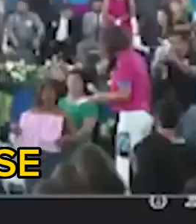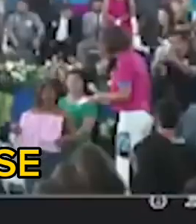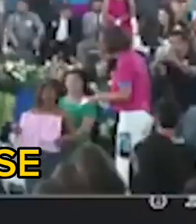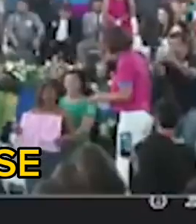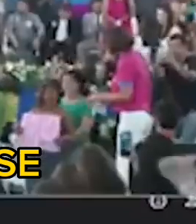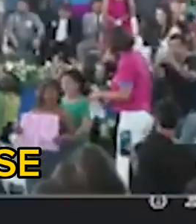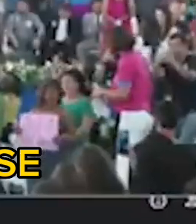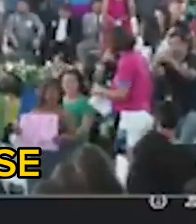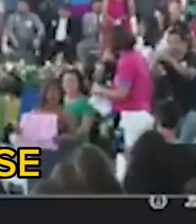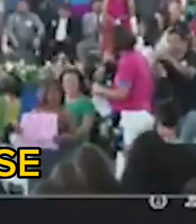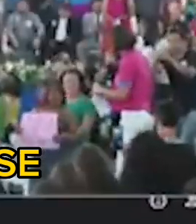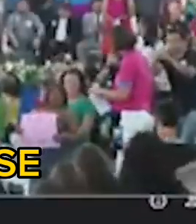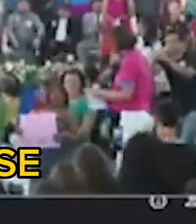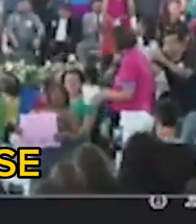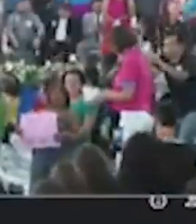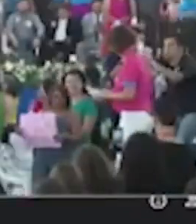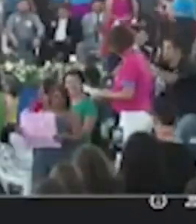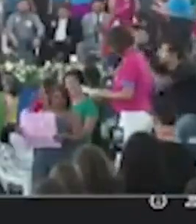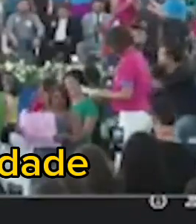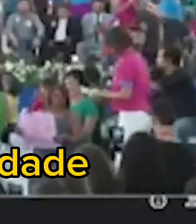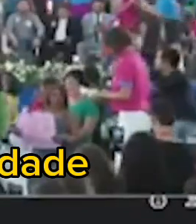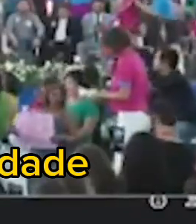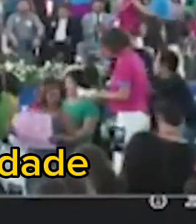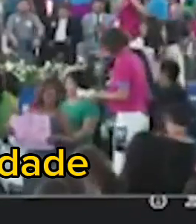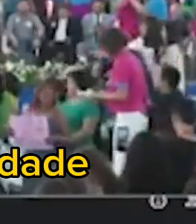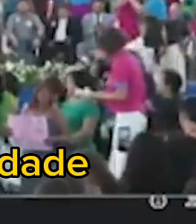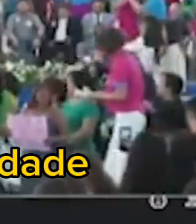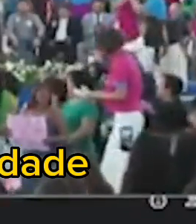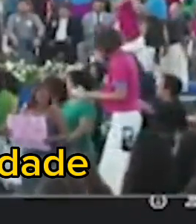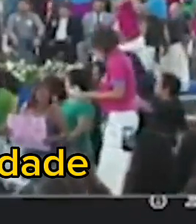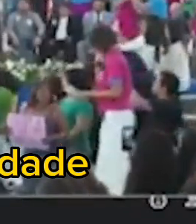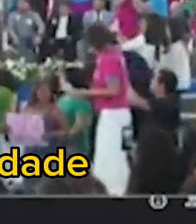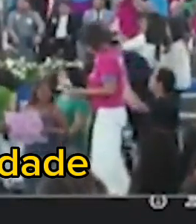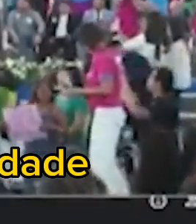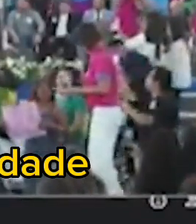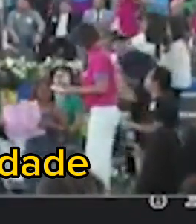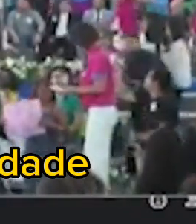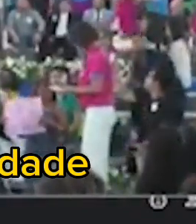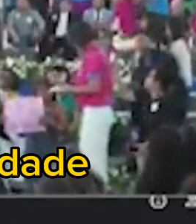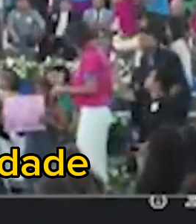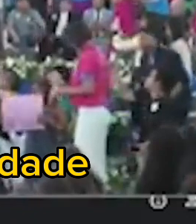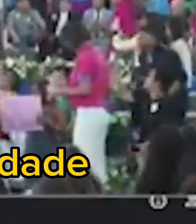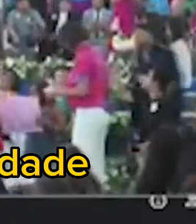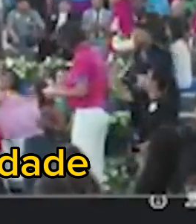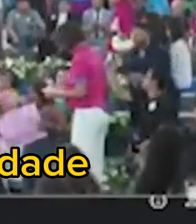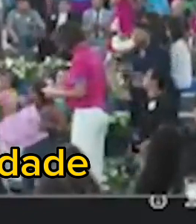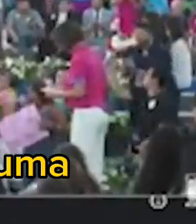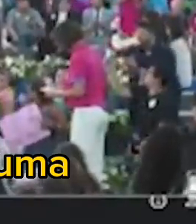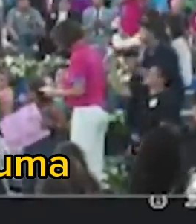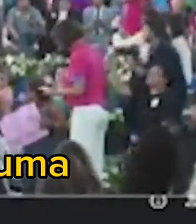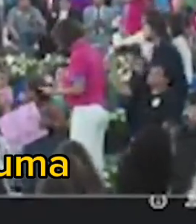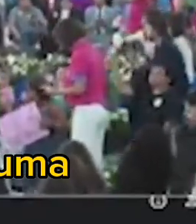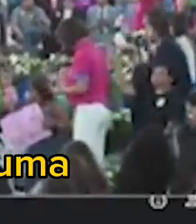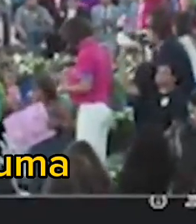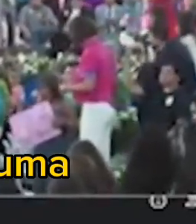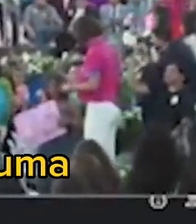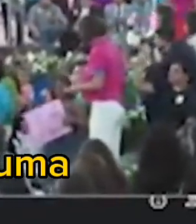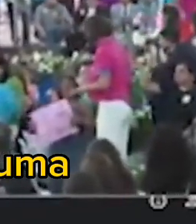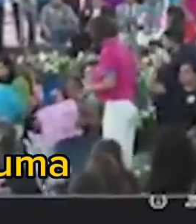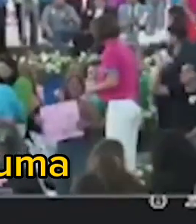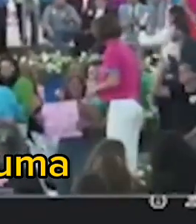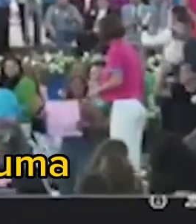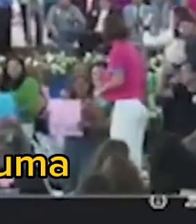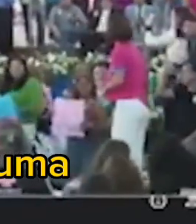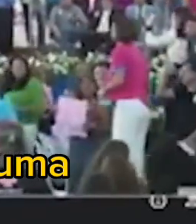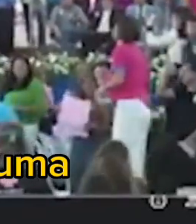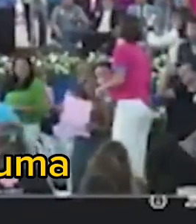no julgamento que está acontecendo no TSE para poder dar alguma credibilidade e materialidade à ação. Abre